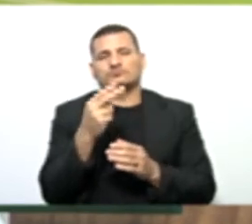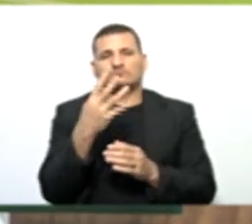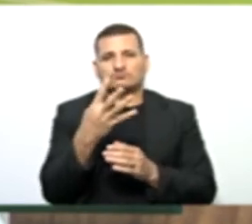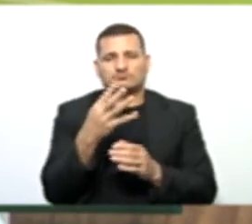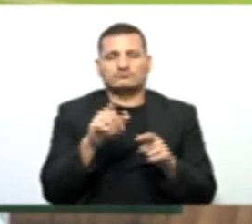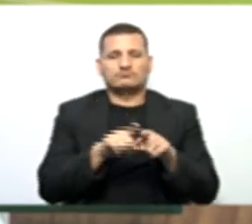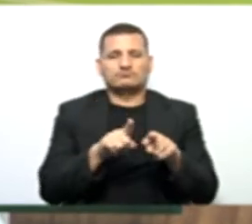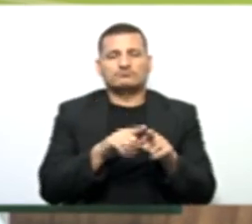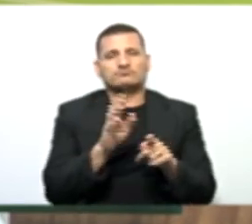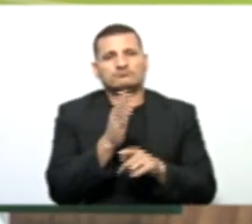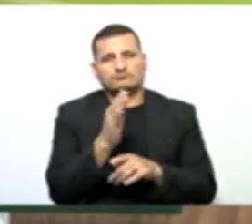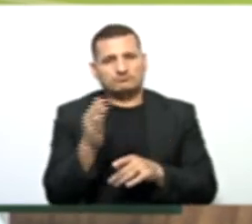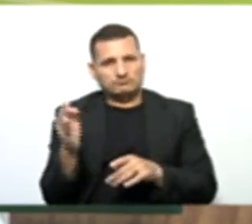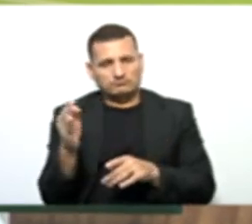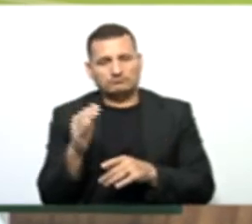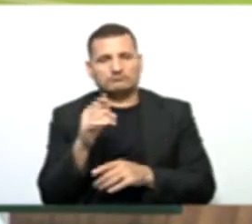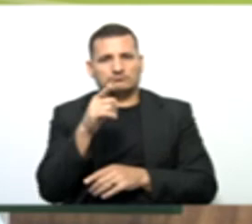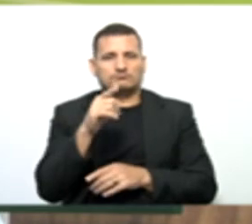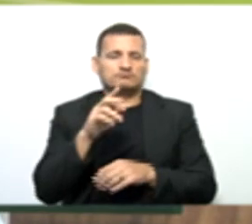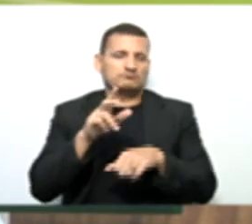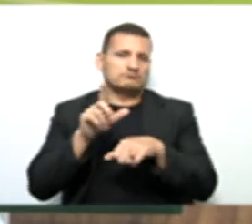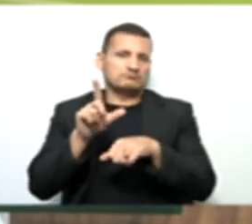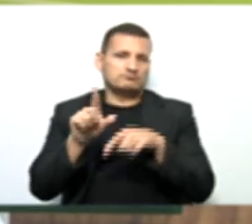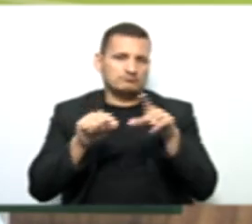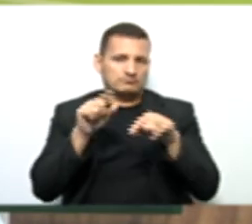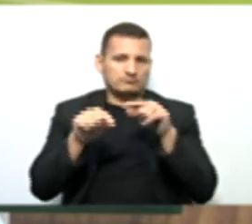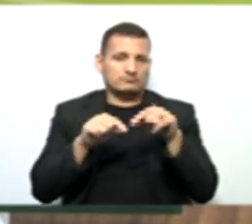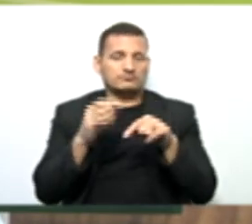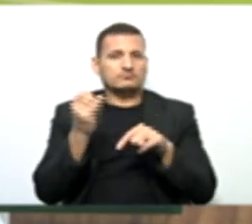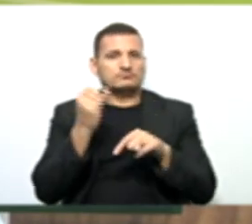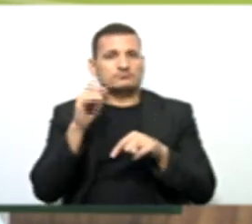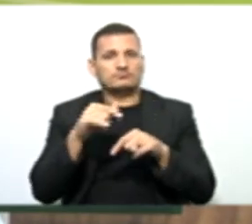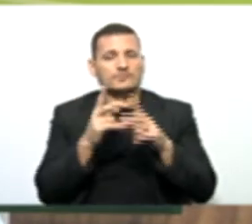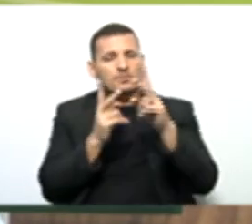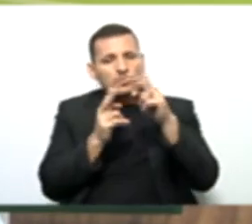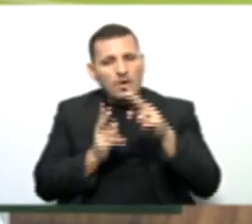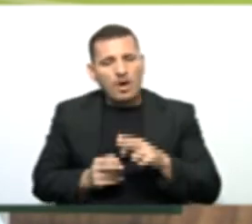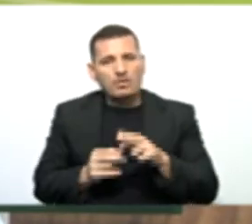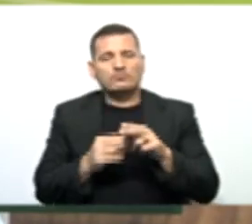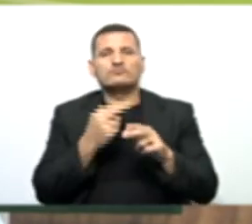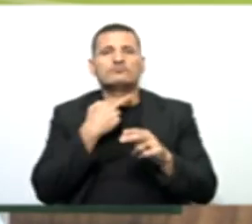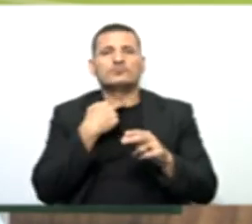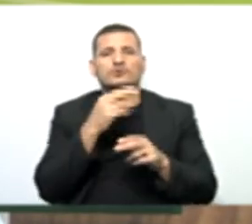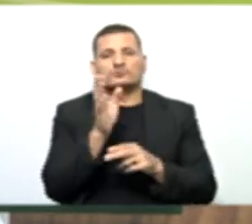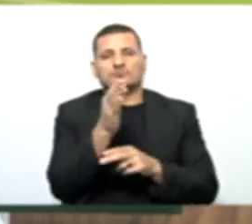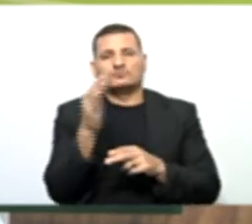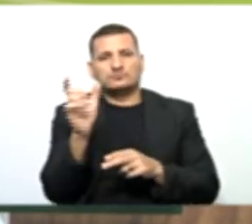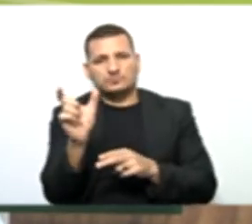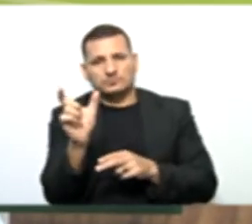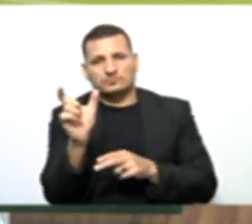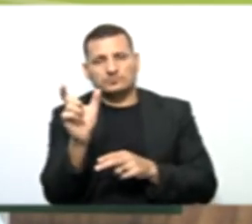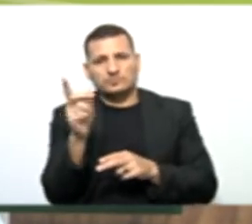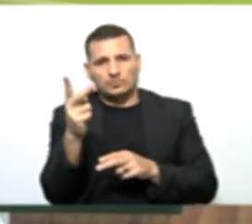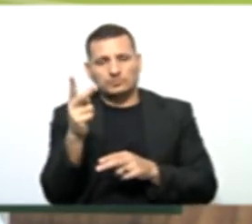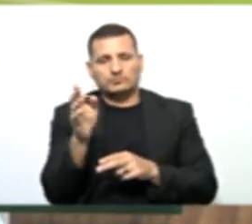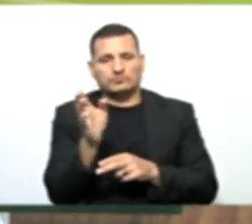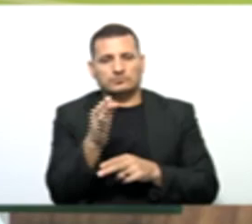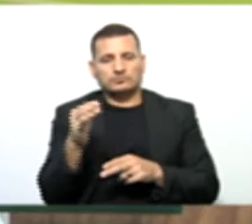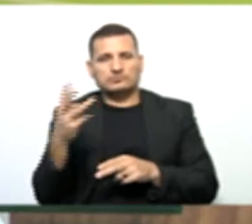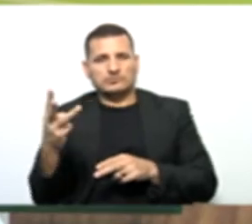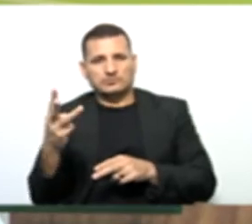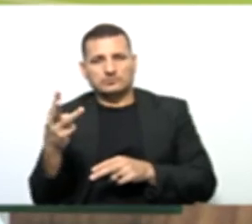também, você que define. O importante é estar igual, não pode ter dois para um e três para outro. Isso não